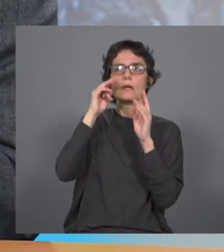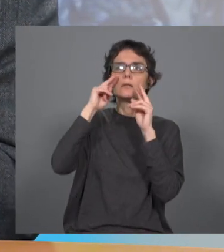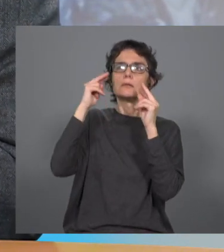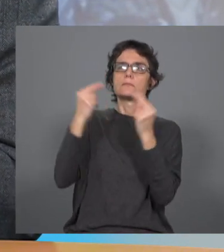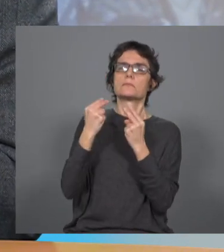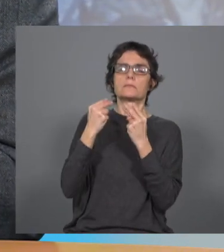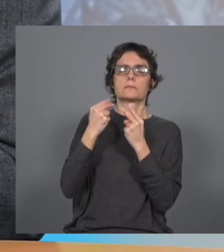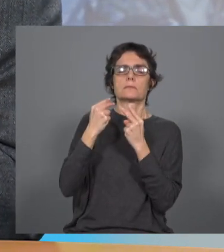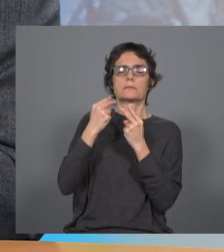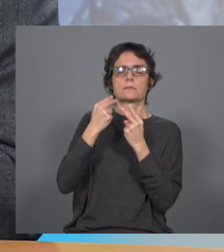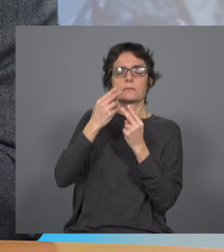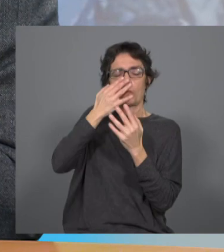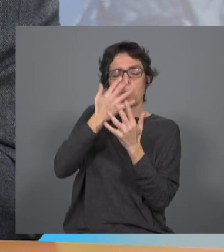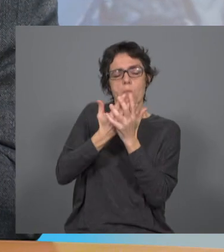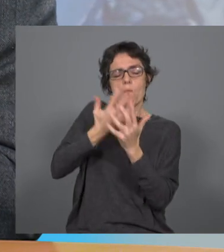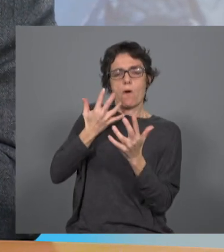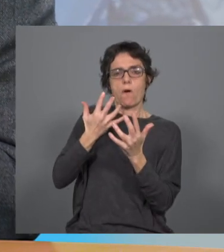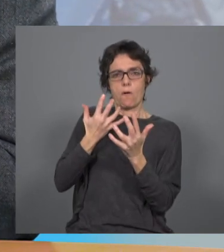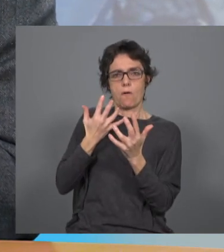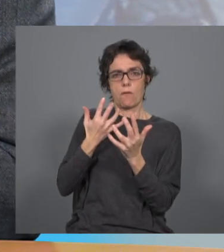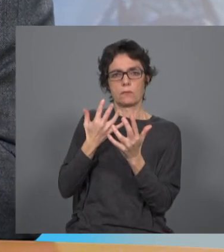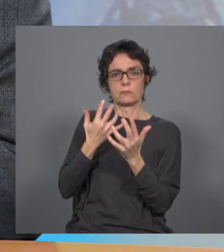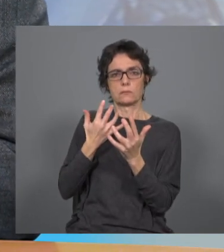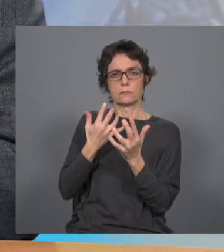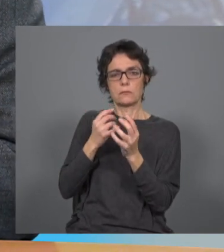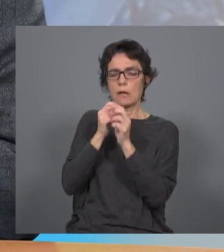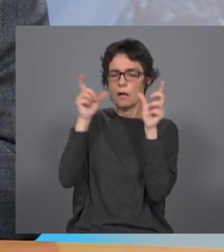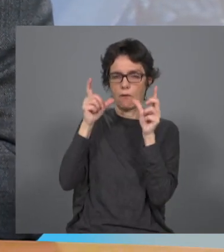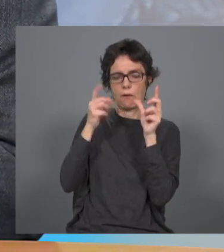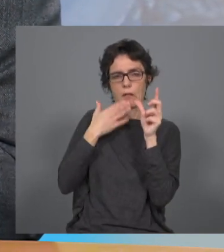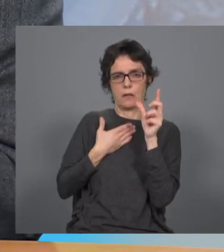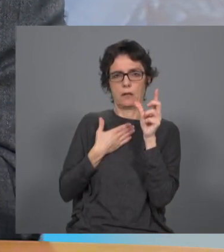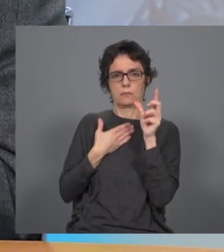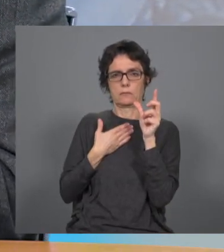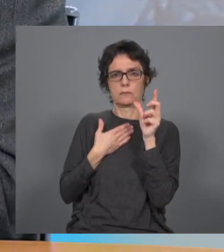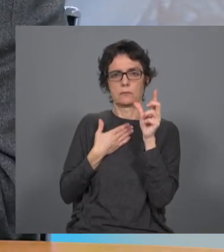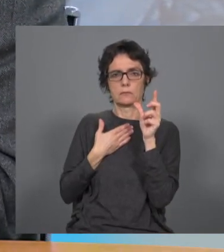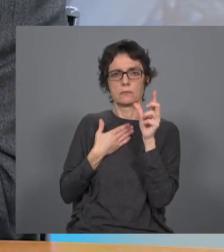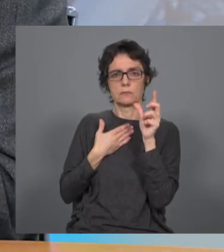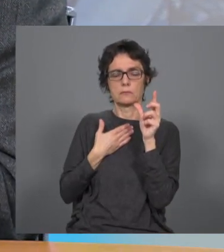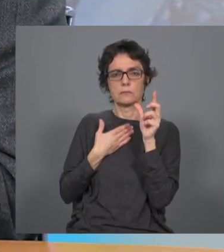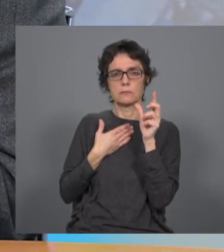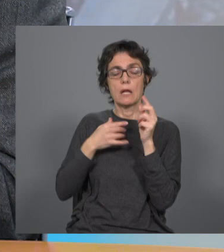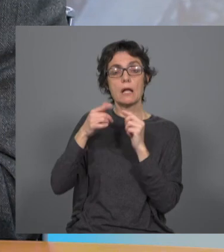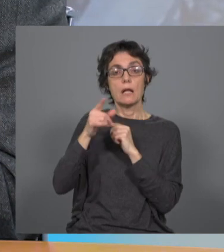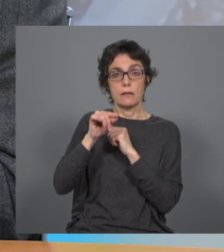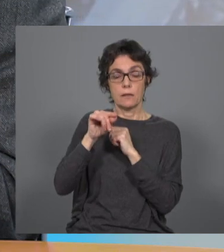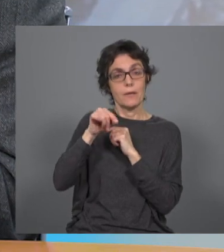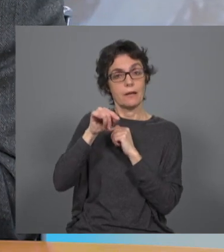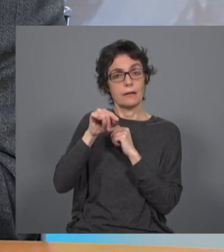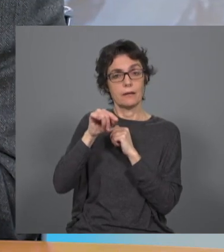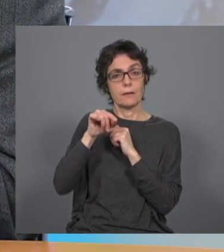respiro, portanto uma janela de horizonte, de perspectiva de futuro. Porque permita-me acrescentar ainda que há também uma dinâmica, há também uma